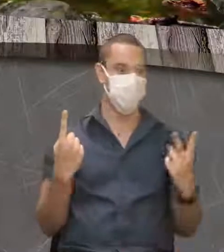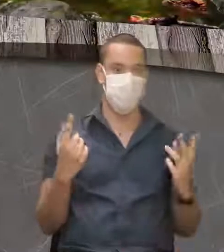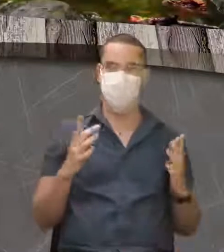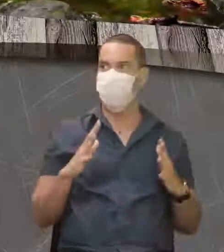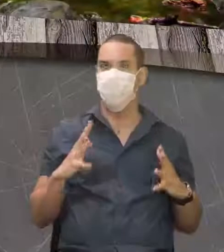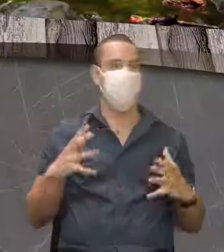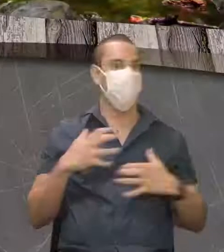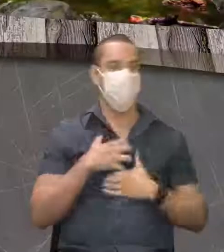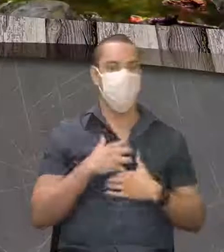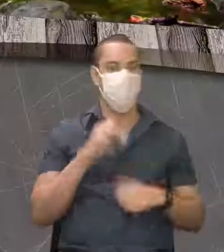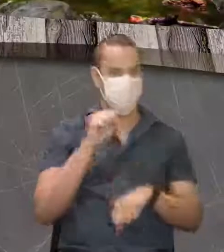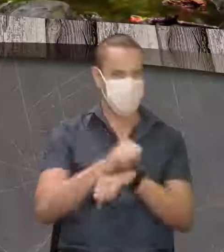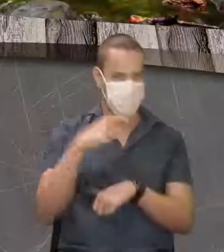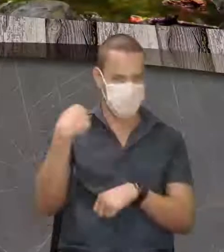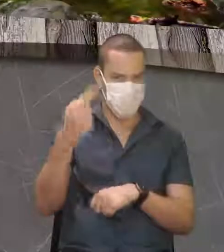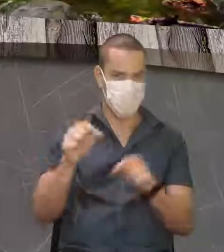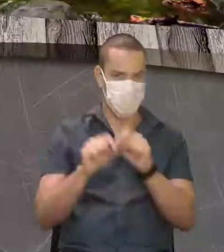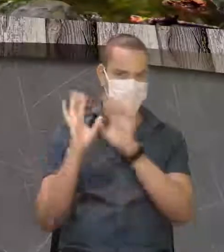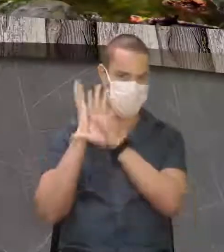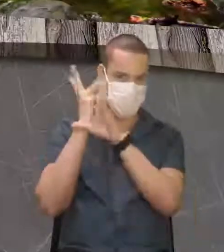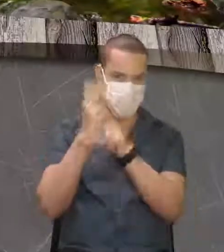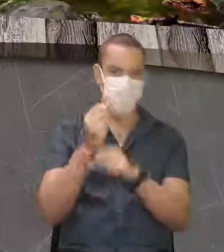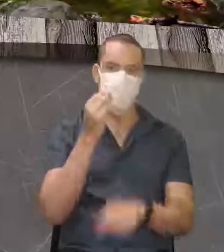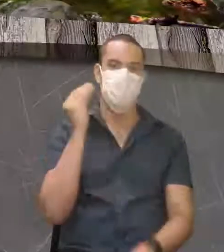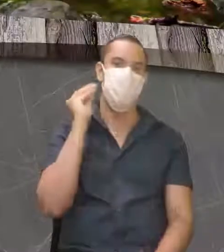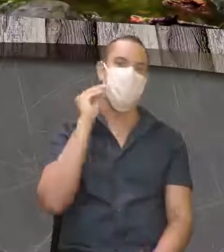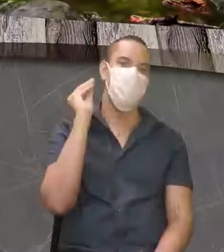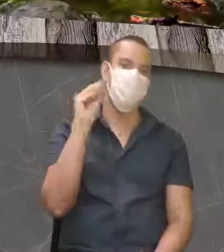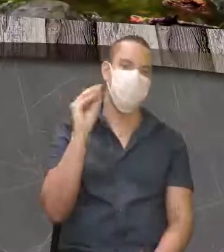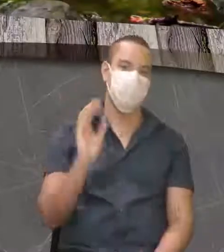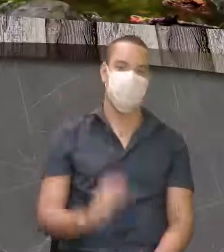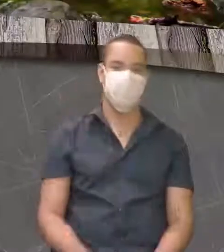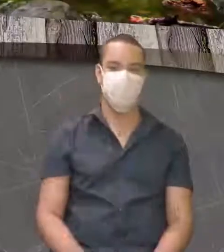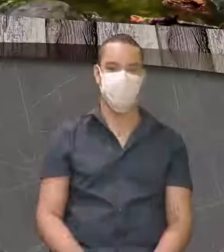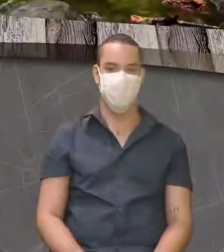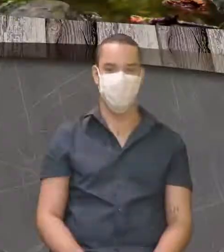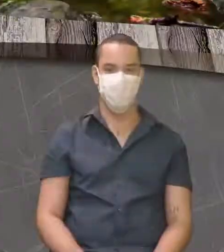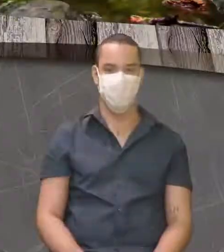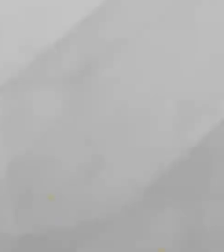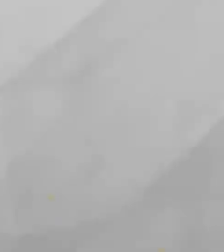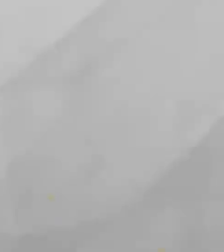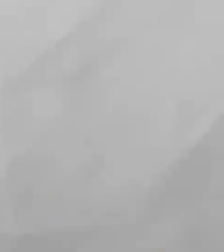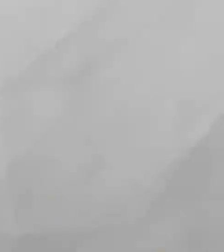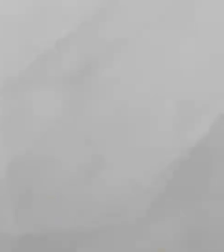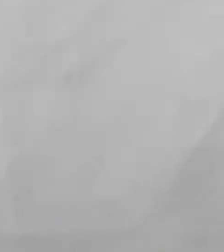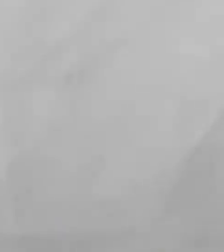mas é assim mesmo. Eu te aguardo pra gente fazer aquela revisão. Beijo no coração. Vamos lá!